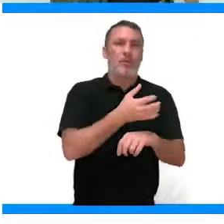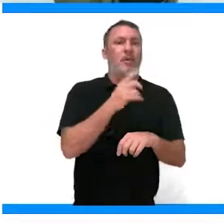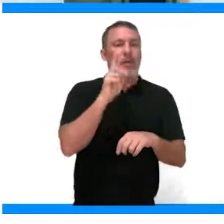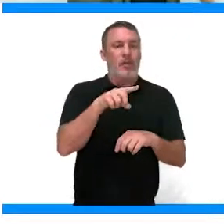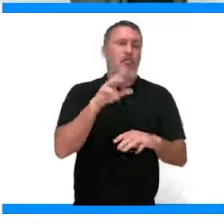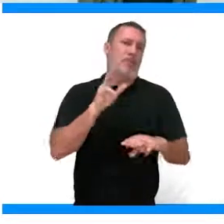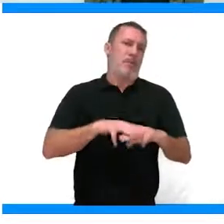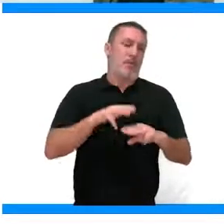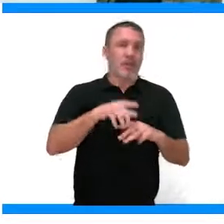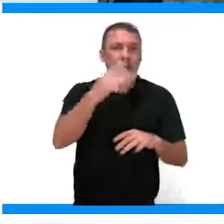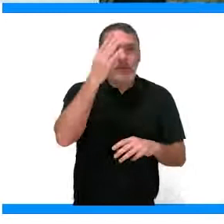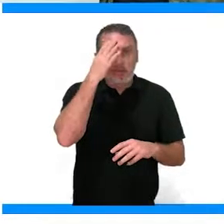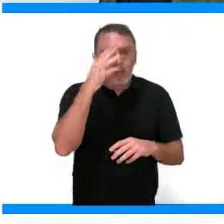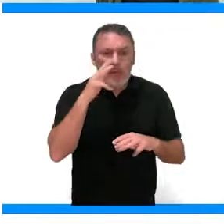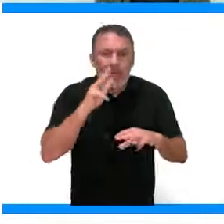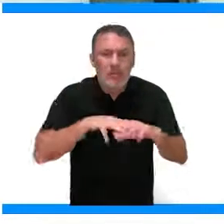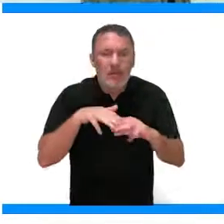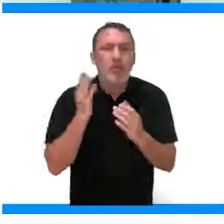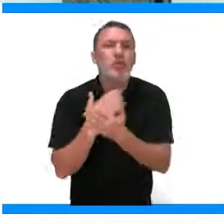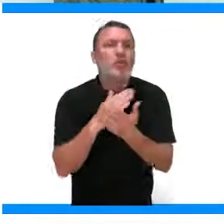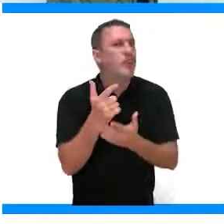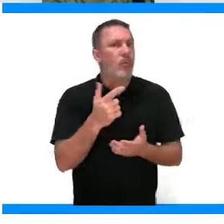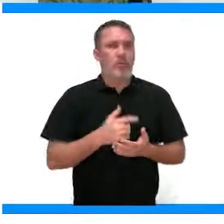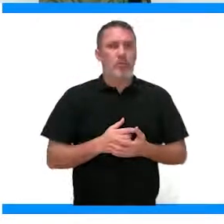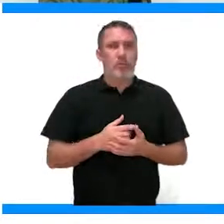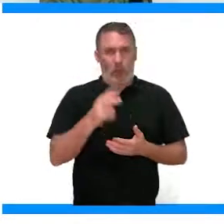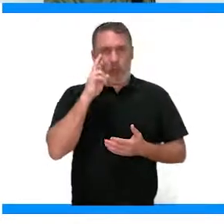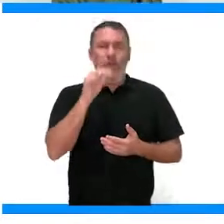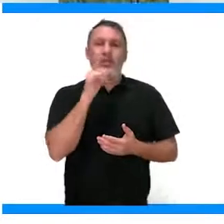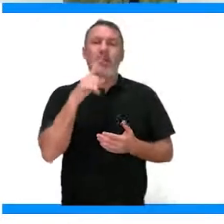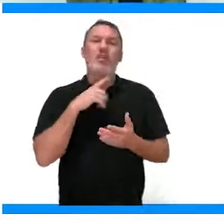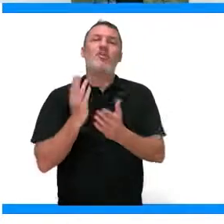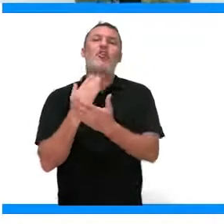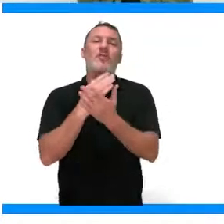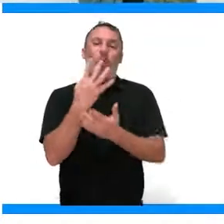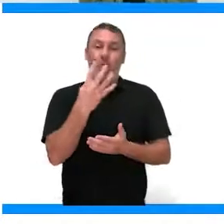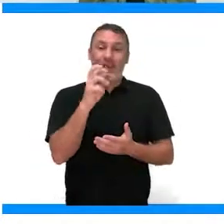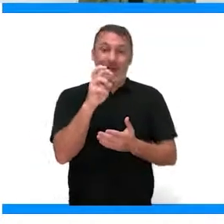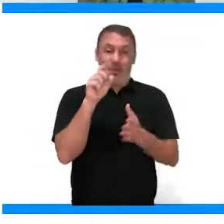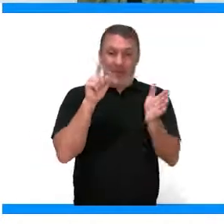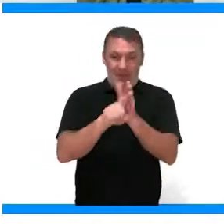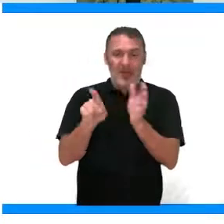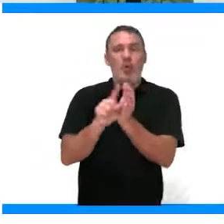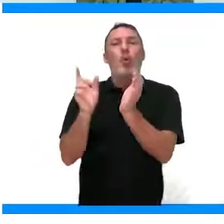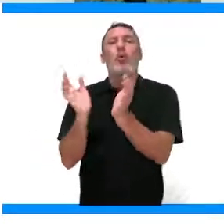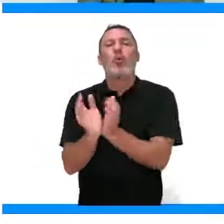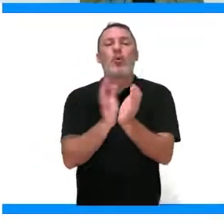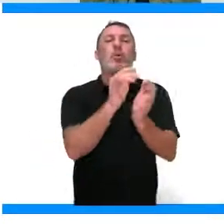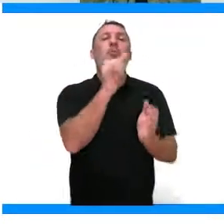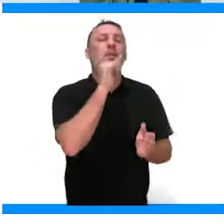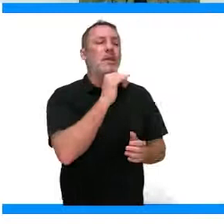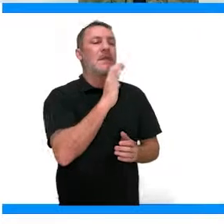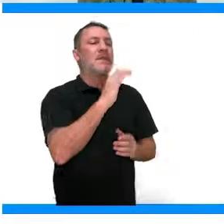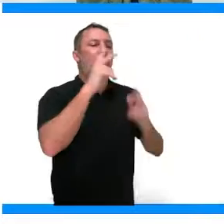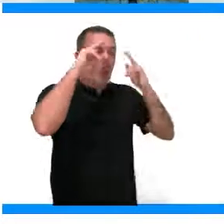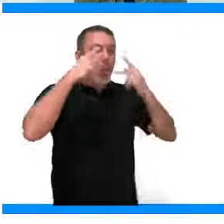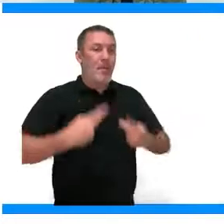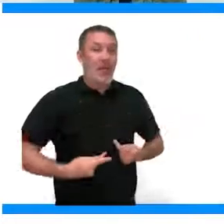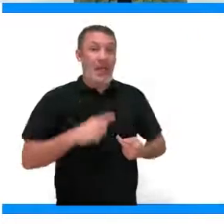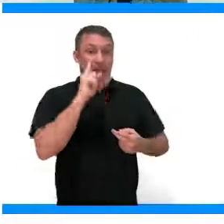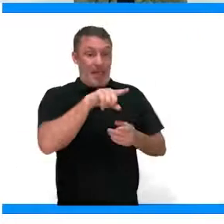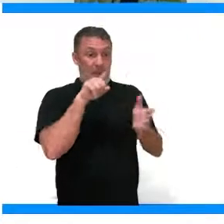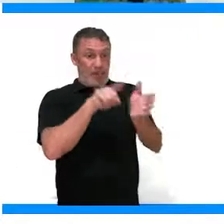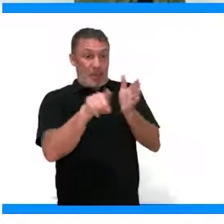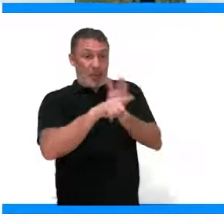que não divide questão com ninguém. Se você pegar as outras provas, você vai ver que elas dividem as 45 questões, por exemplo, ciências humanas, você vai